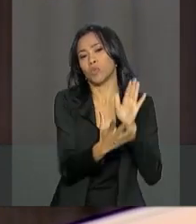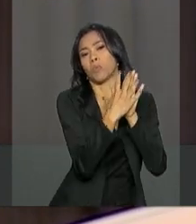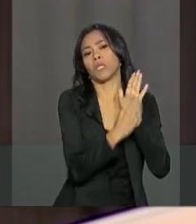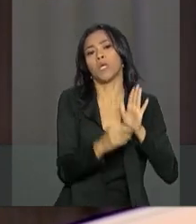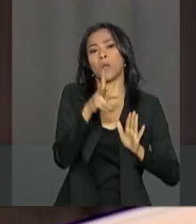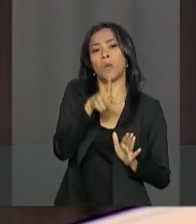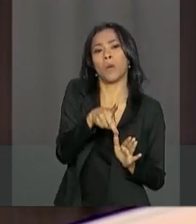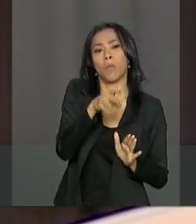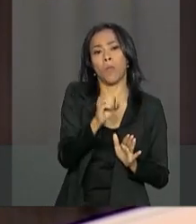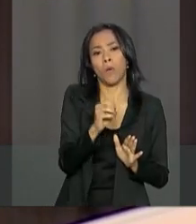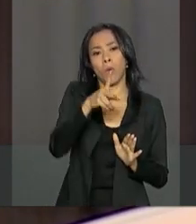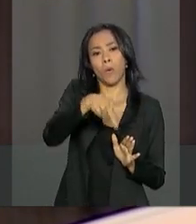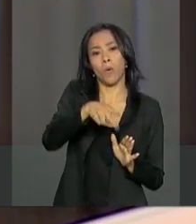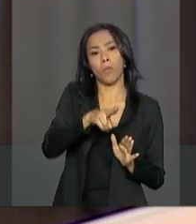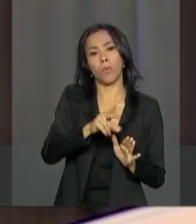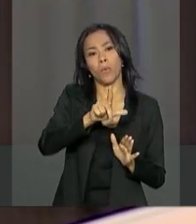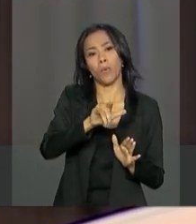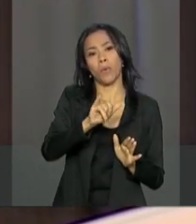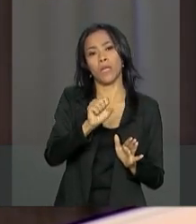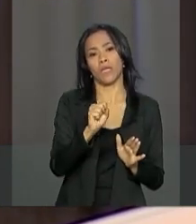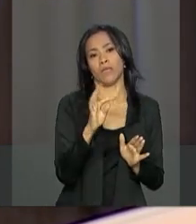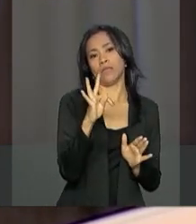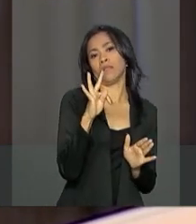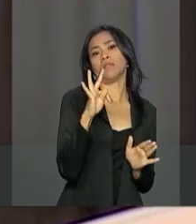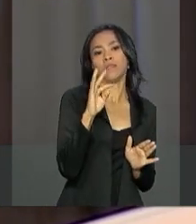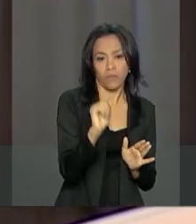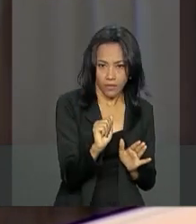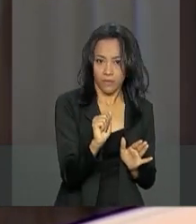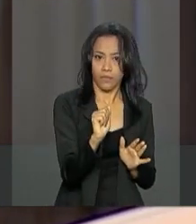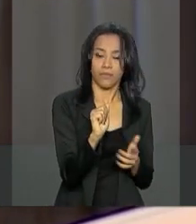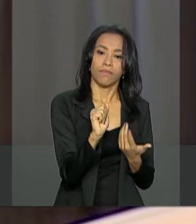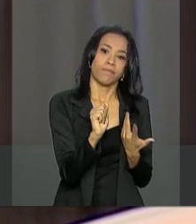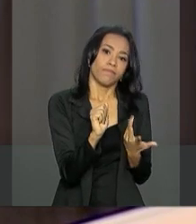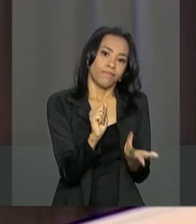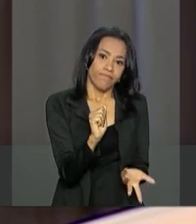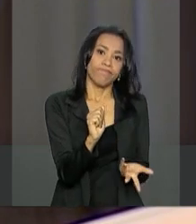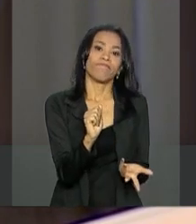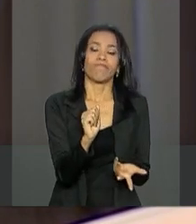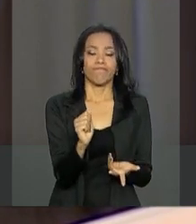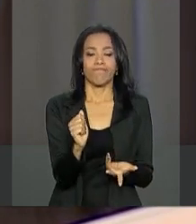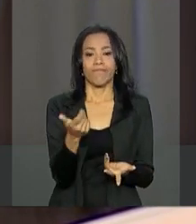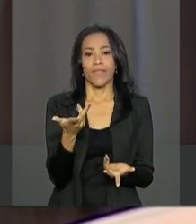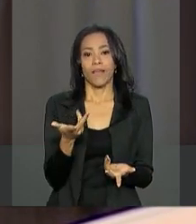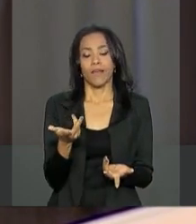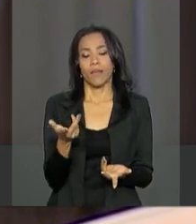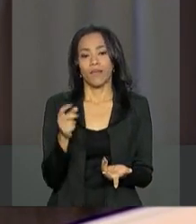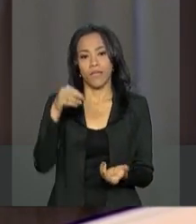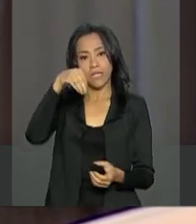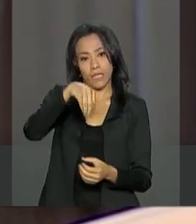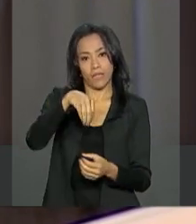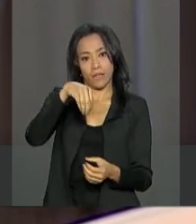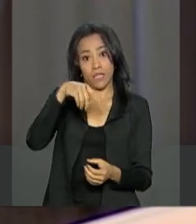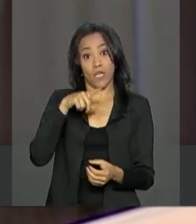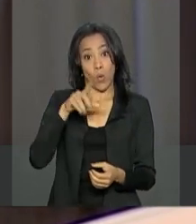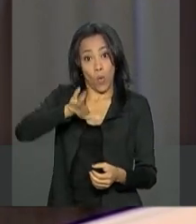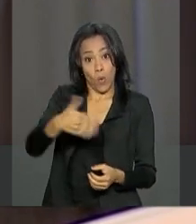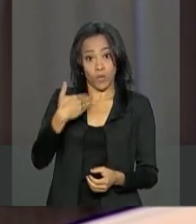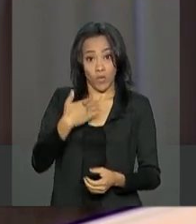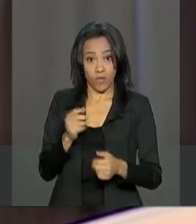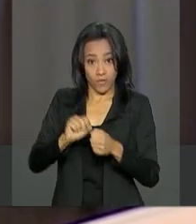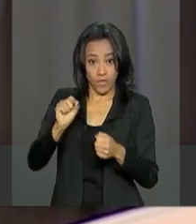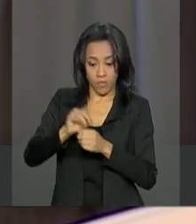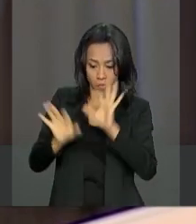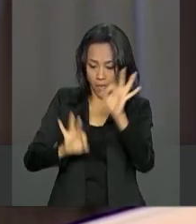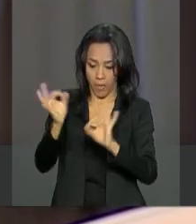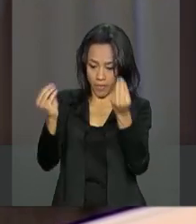se, do instante que se alojasse no sistema brasileiro o teto dos gastos públicos, nós